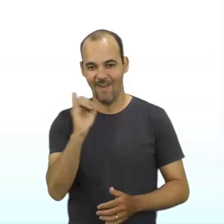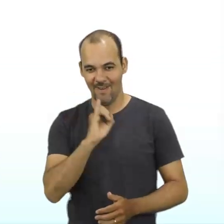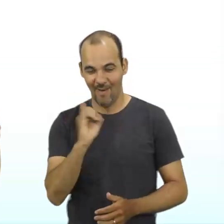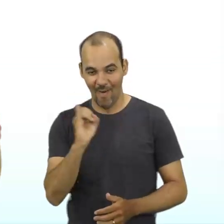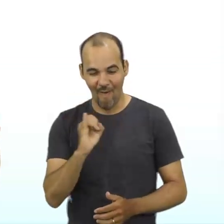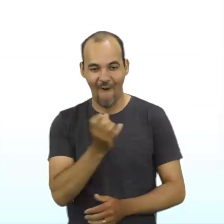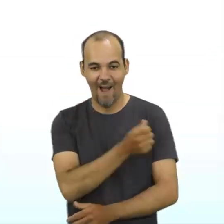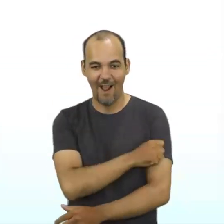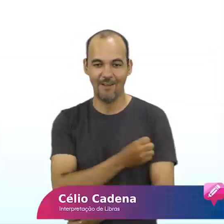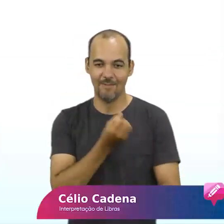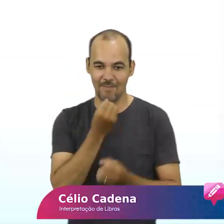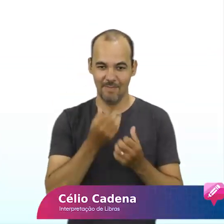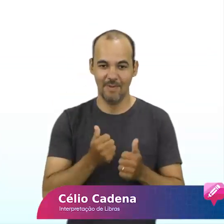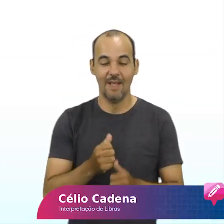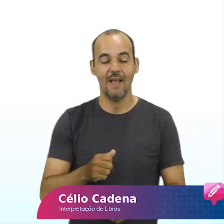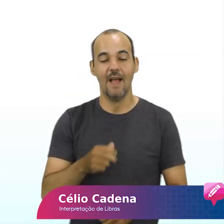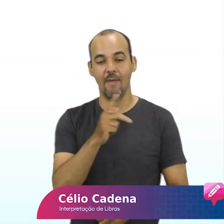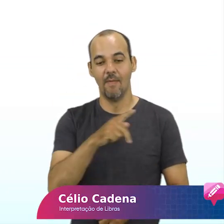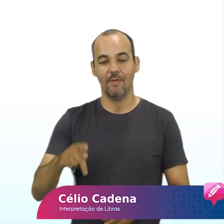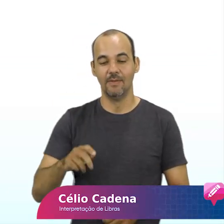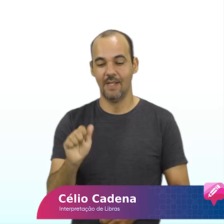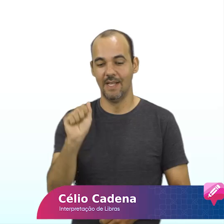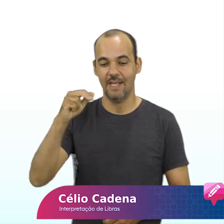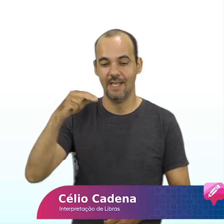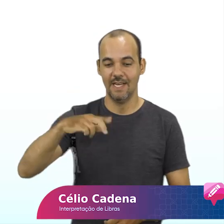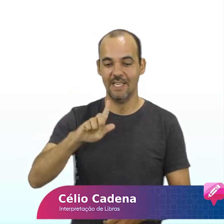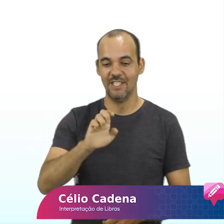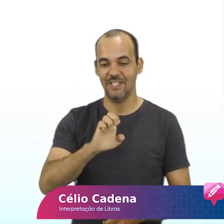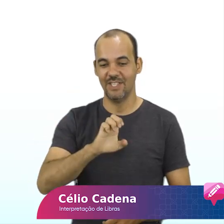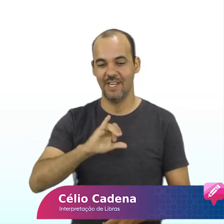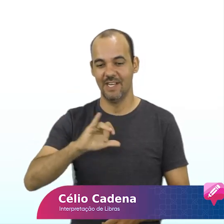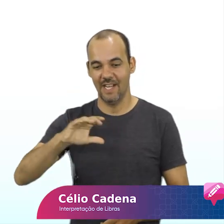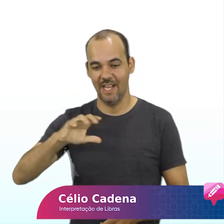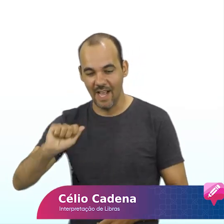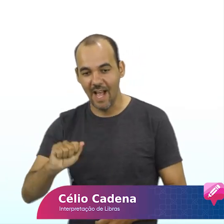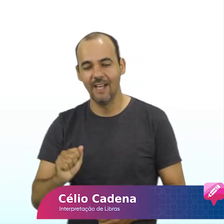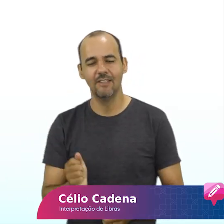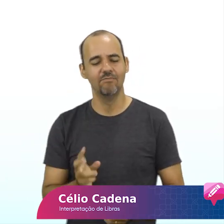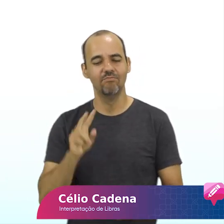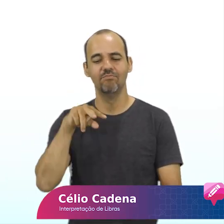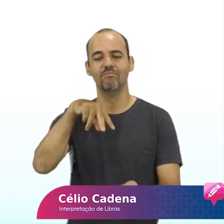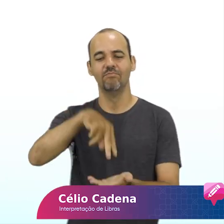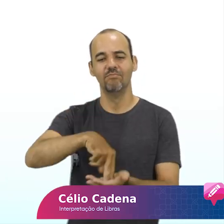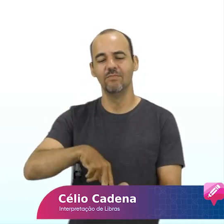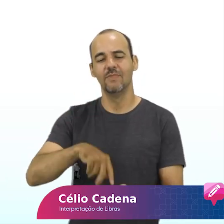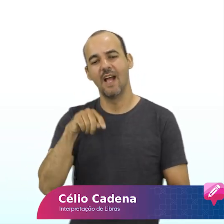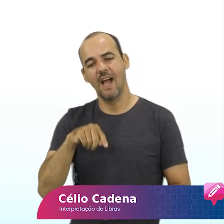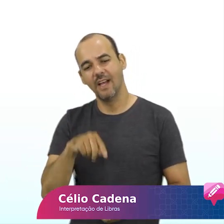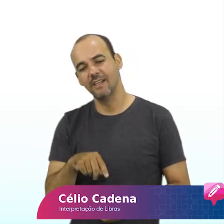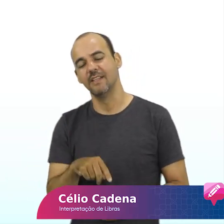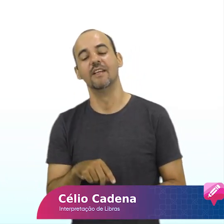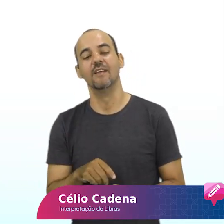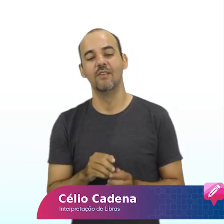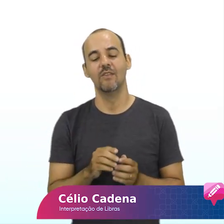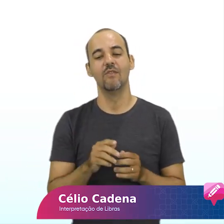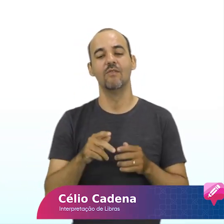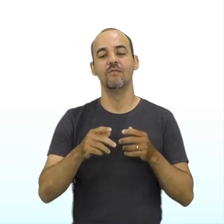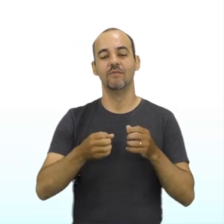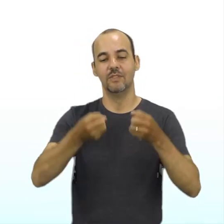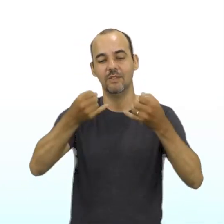Olá pessoal, eu sou a professora Angélica Renepon e estou aqui para dividir com vocês um pouquinho da prova